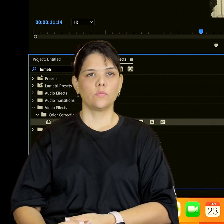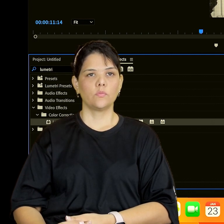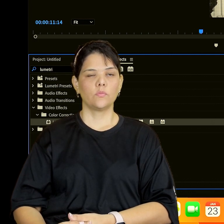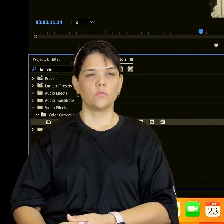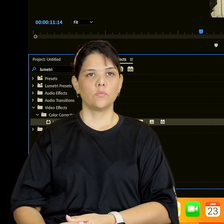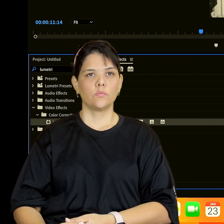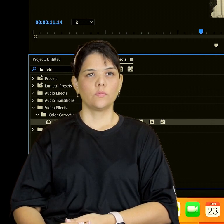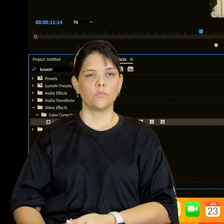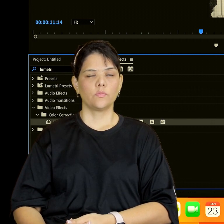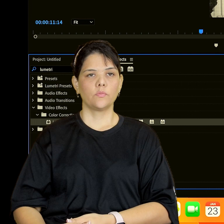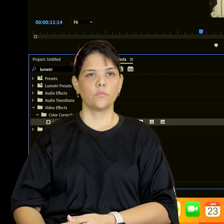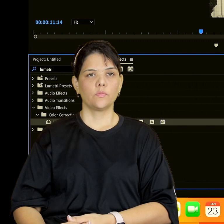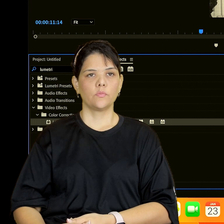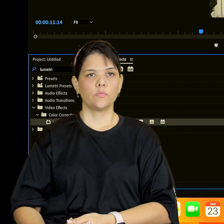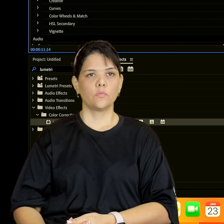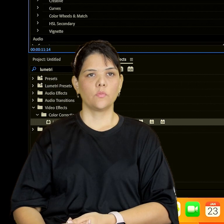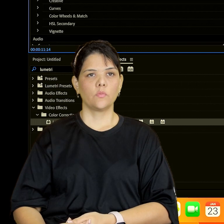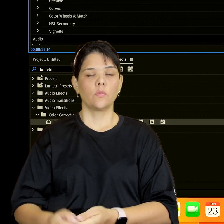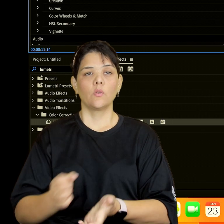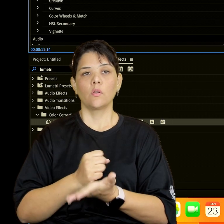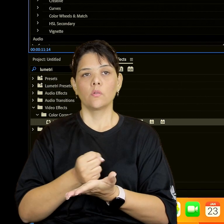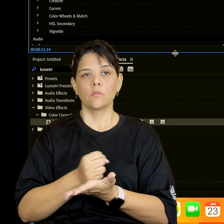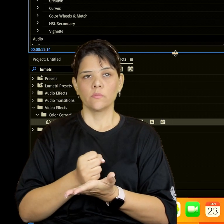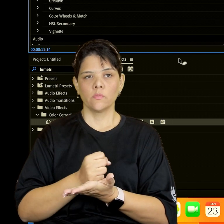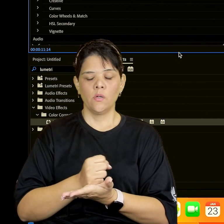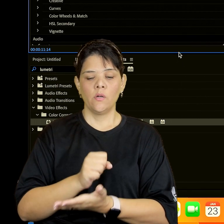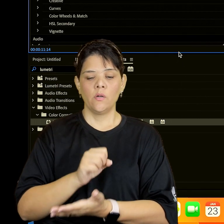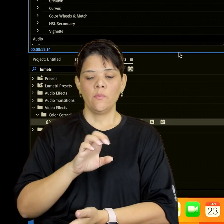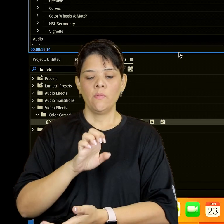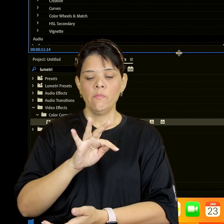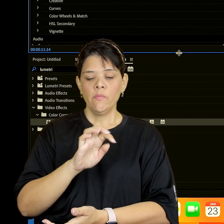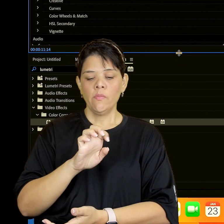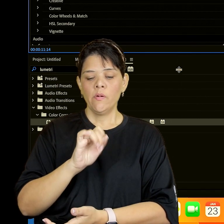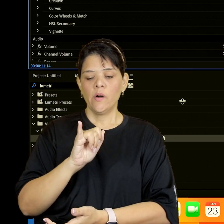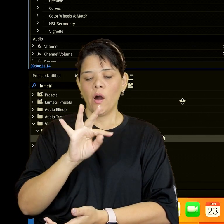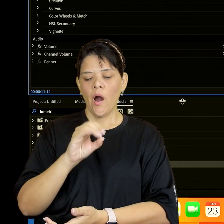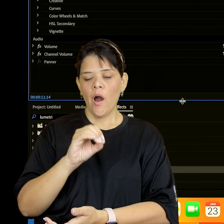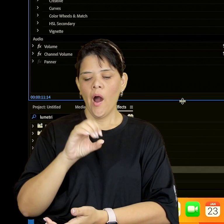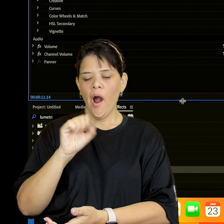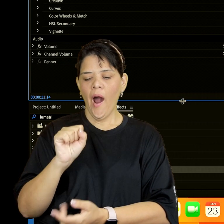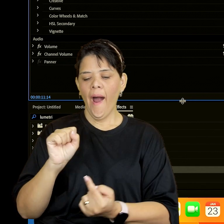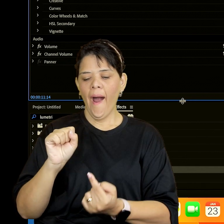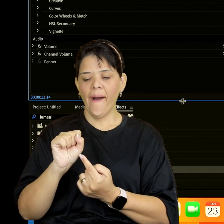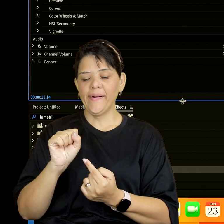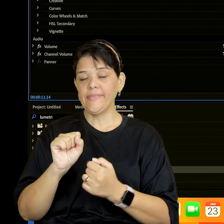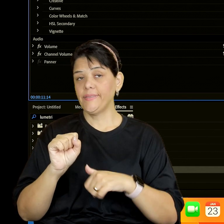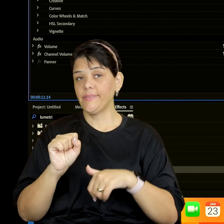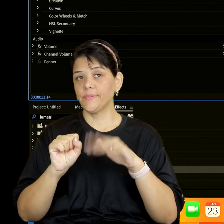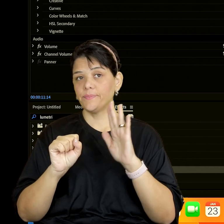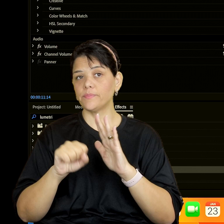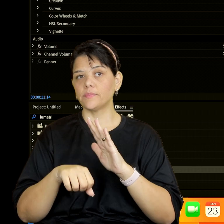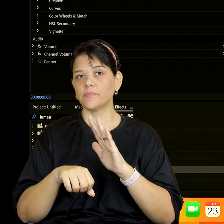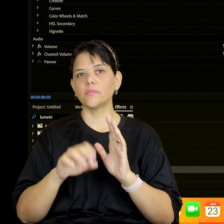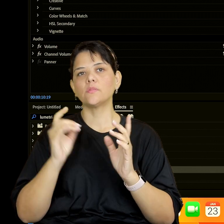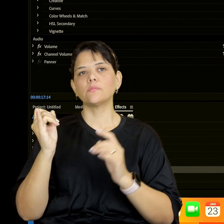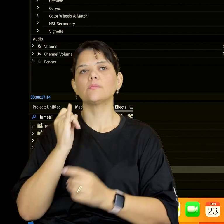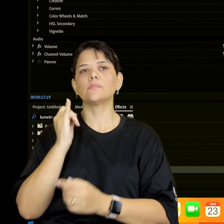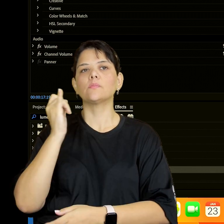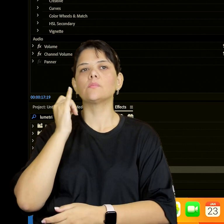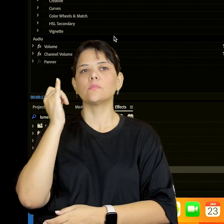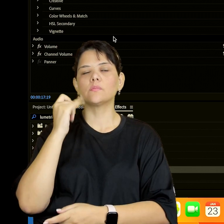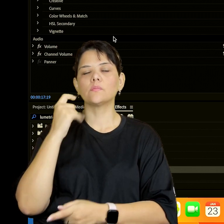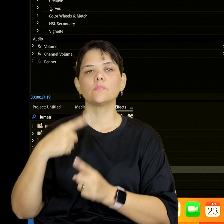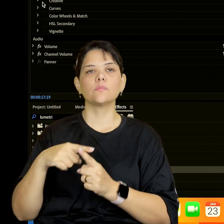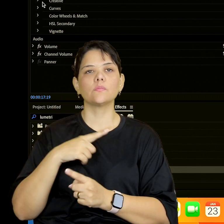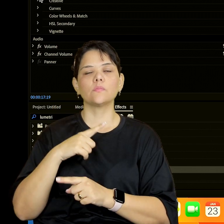abrir a aba de controle de efeitos. E essa é a aba que faz todo o pulo do gato no Premiere. Você tem seu vídeo